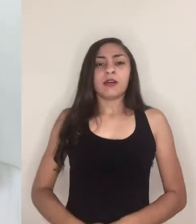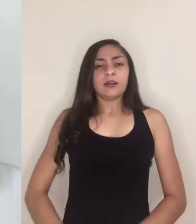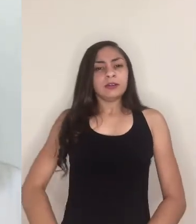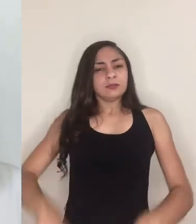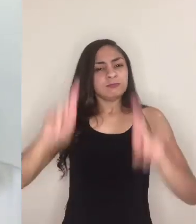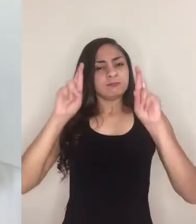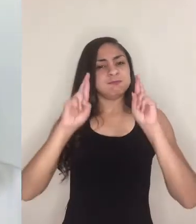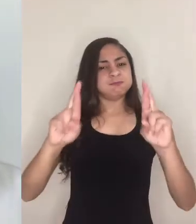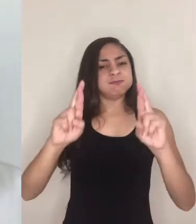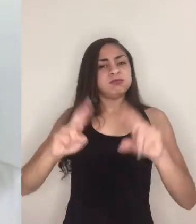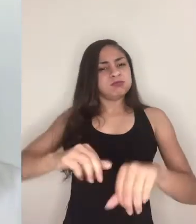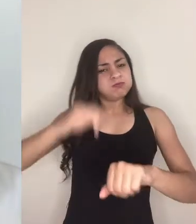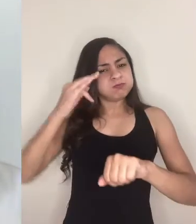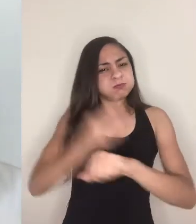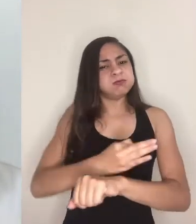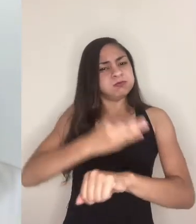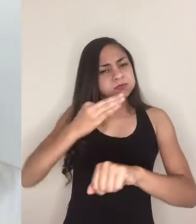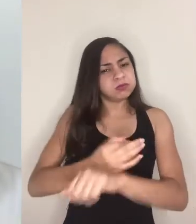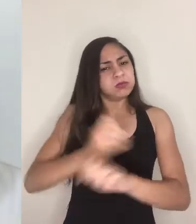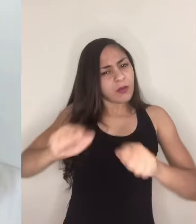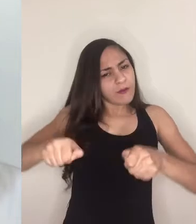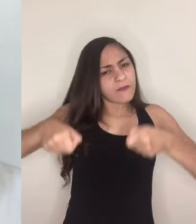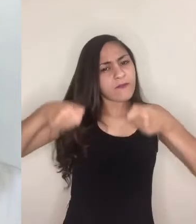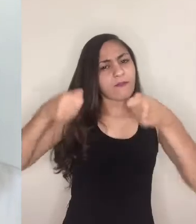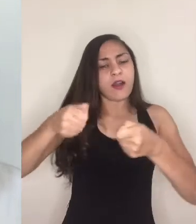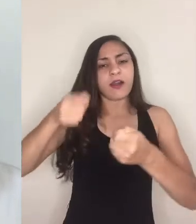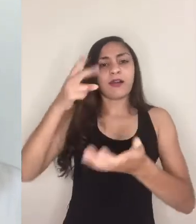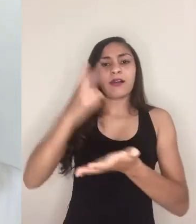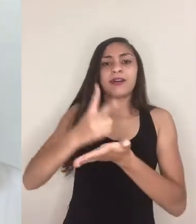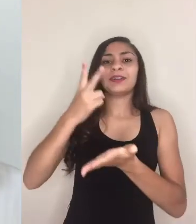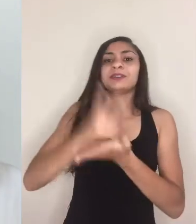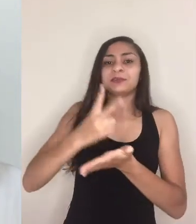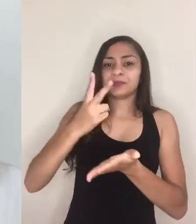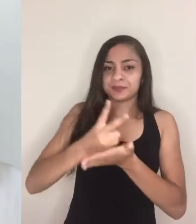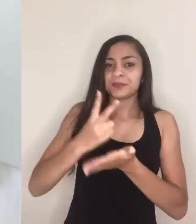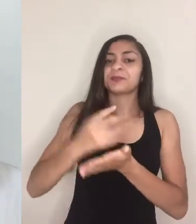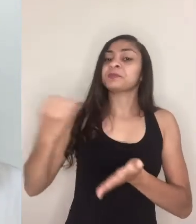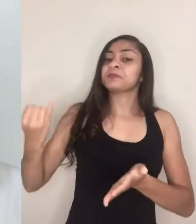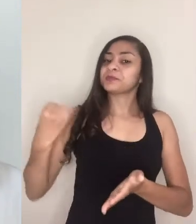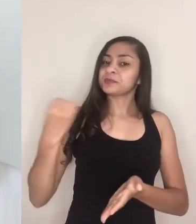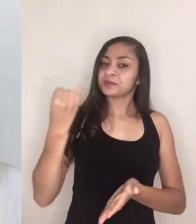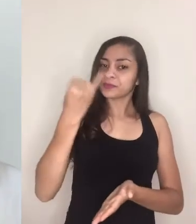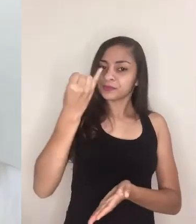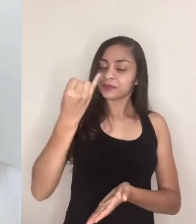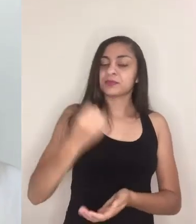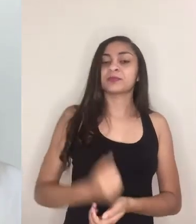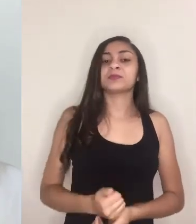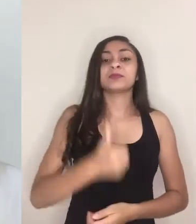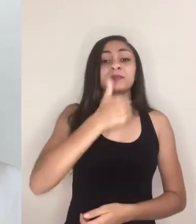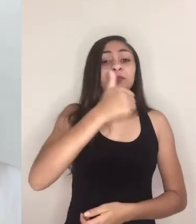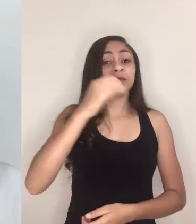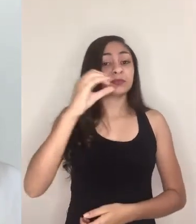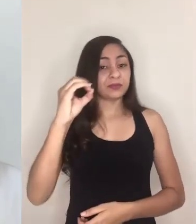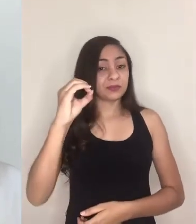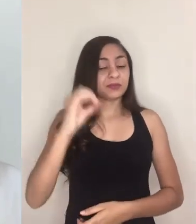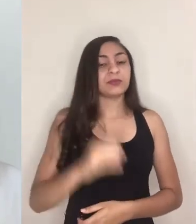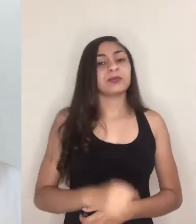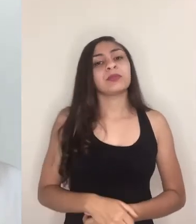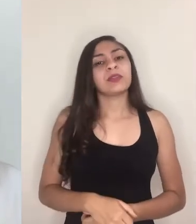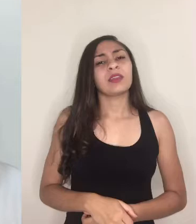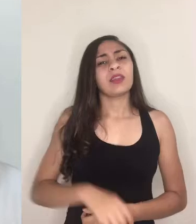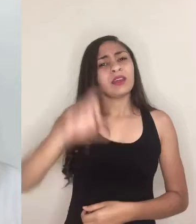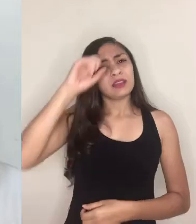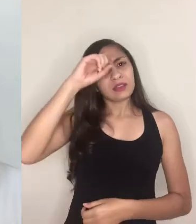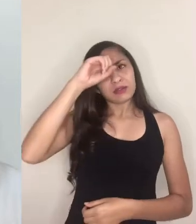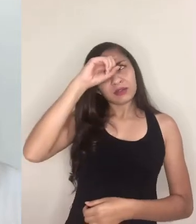do salvo, conforme versículos 17 e 18. Décima lição: mesmo sendo